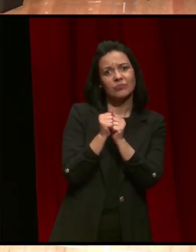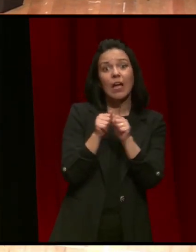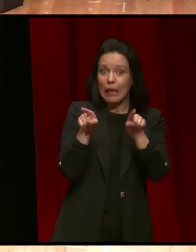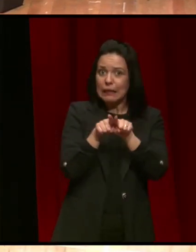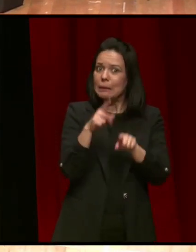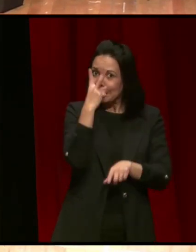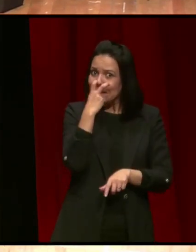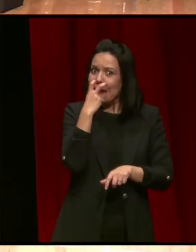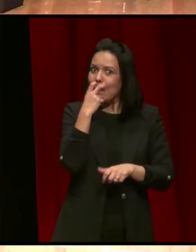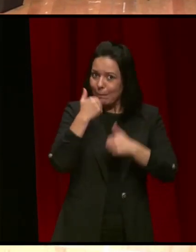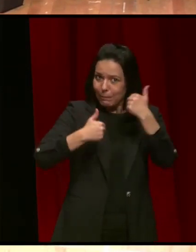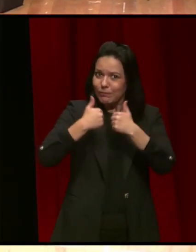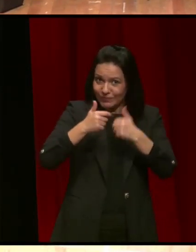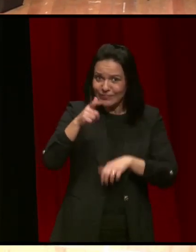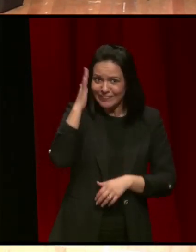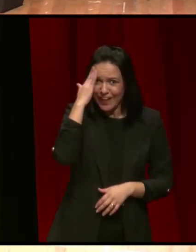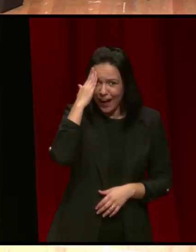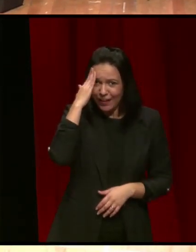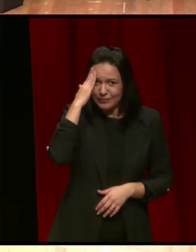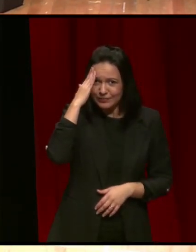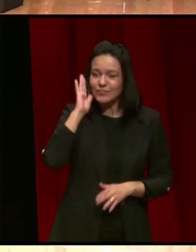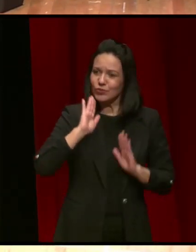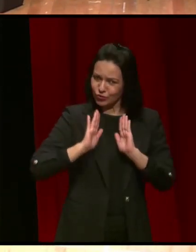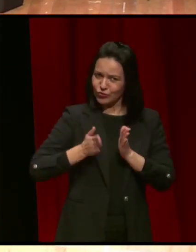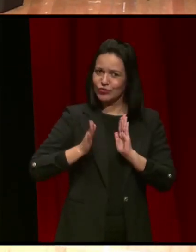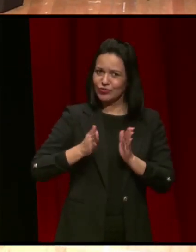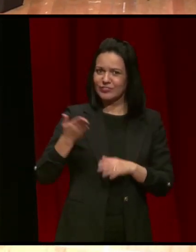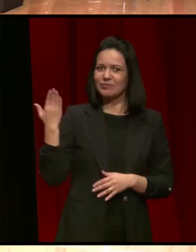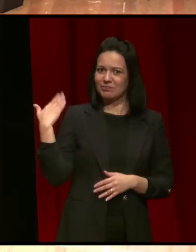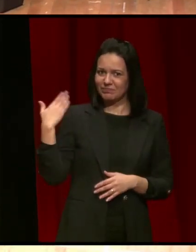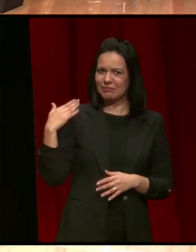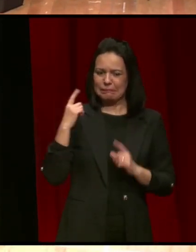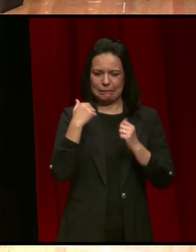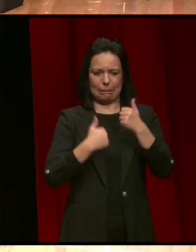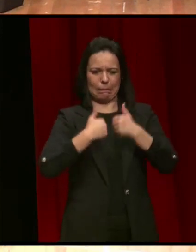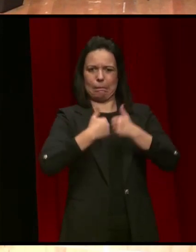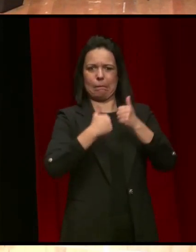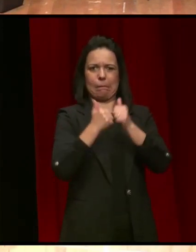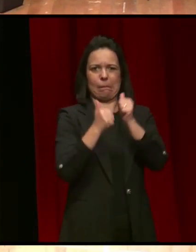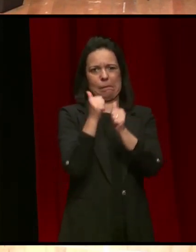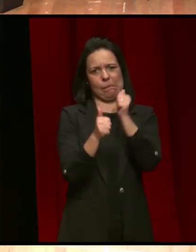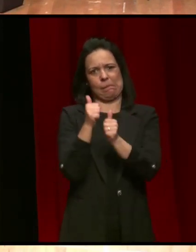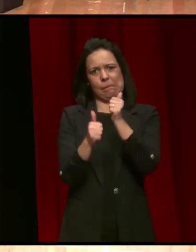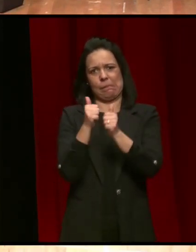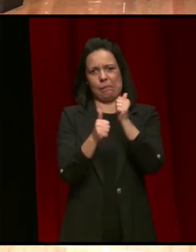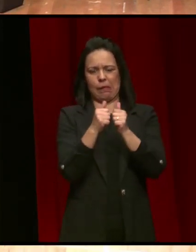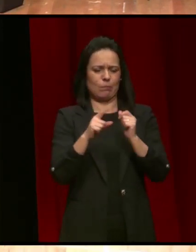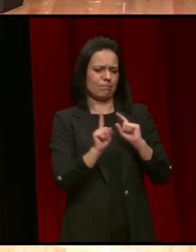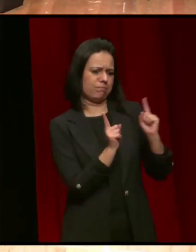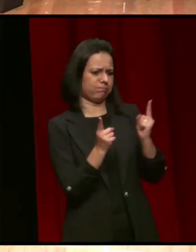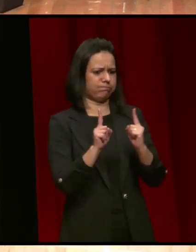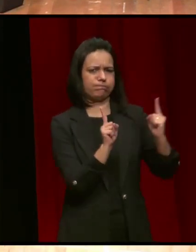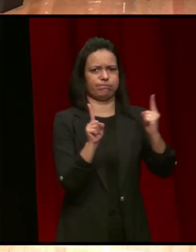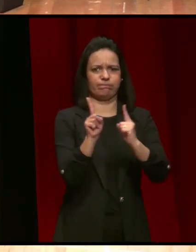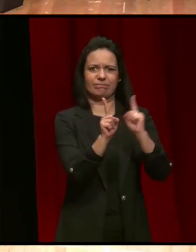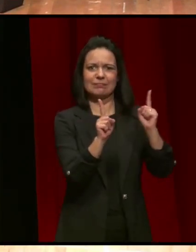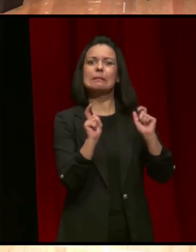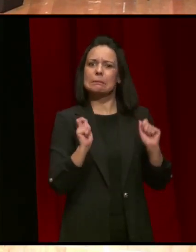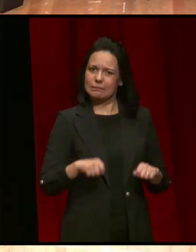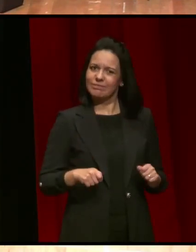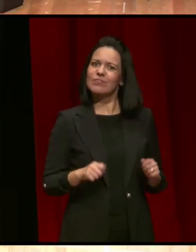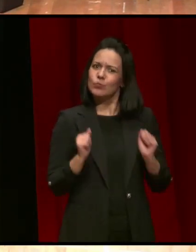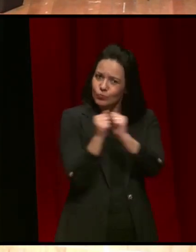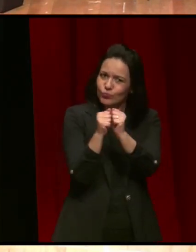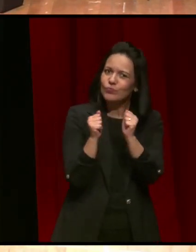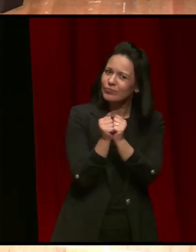joga futebol? É, eu já joguei, vi o pessoal jogando, tem um guizo dentro da bola, vai num jogo de futebol dos cegos,